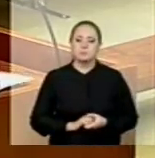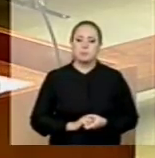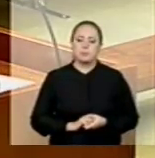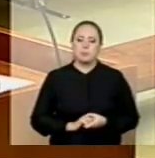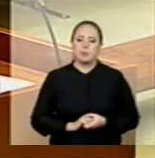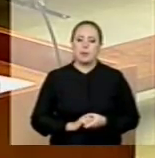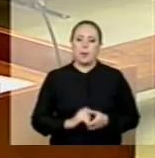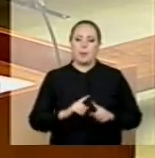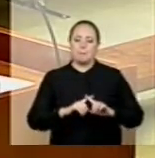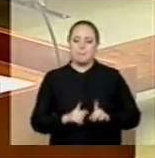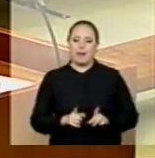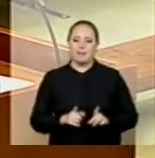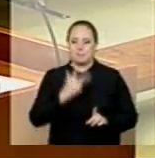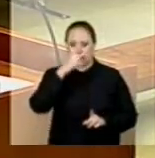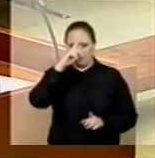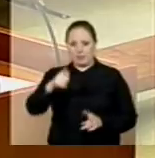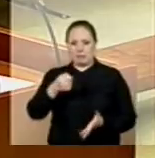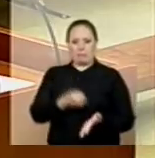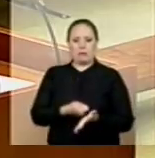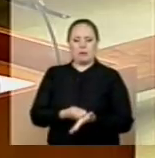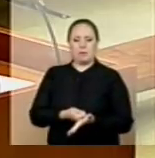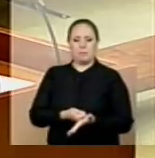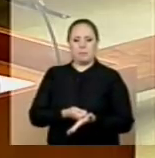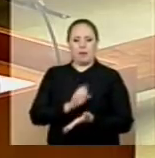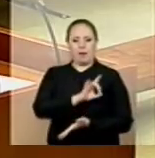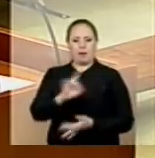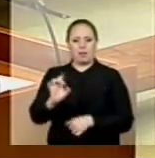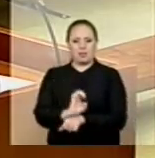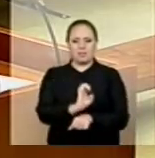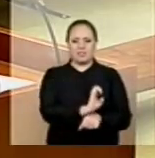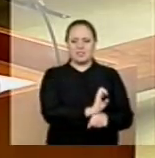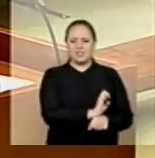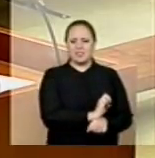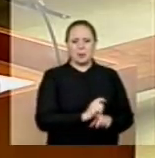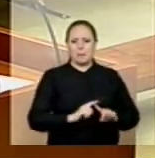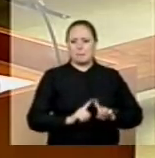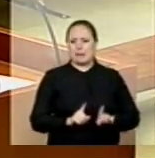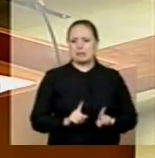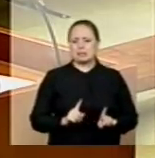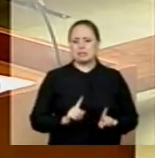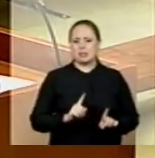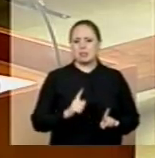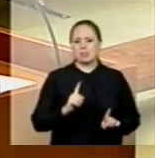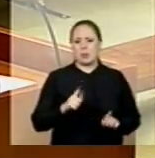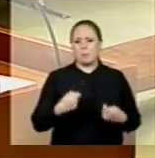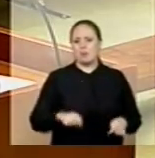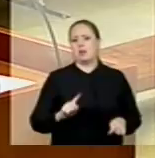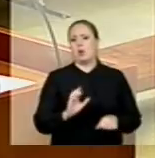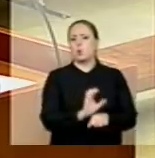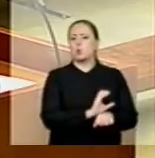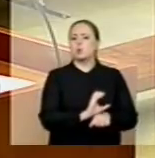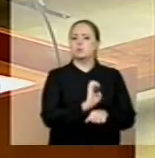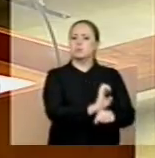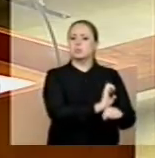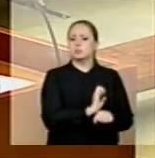impositivo para os Estados brasileiros que sequer necessitaríamos das Constituições estaduais estarem